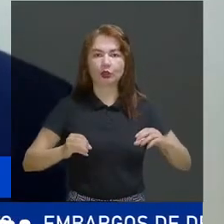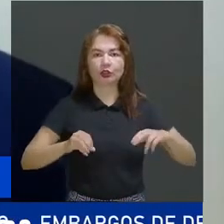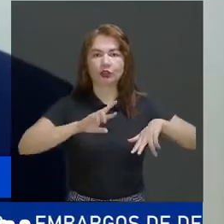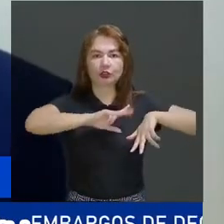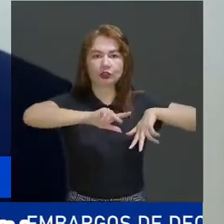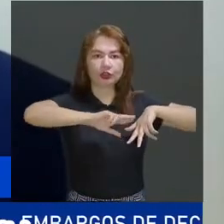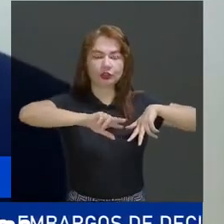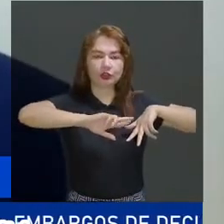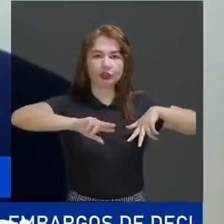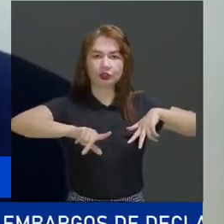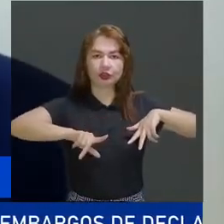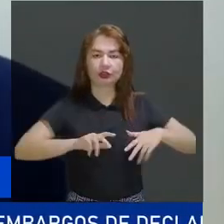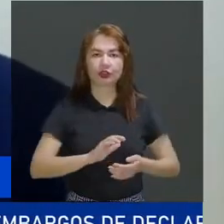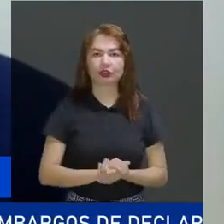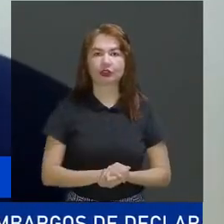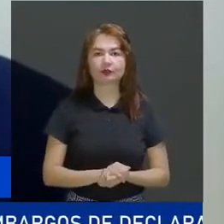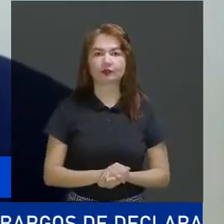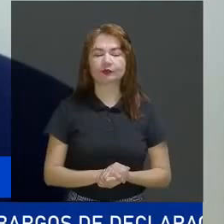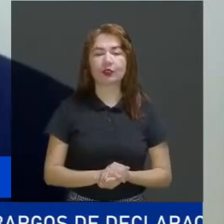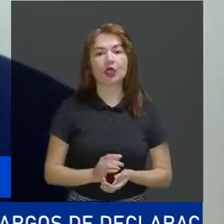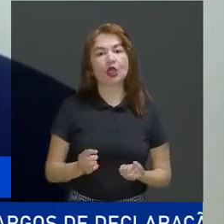pela improcedência dos pedidos.